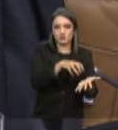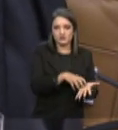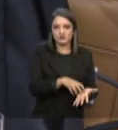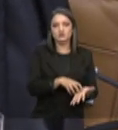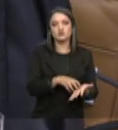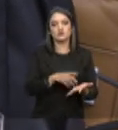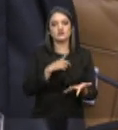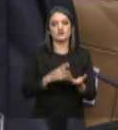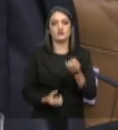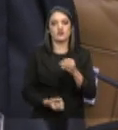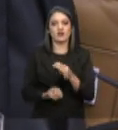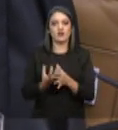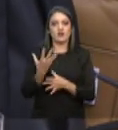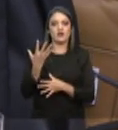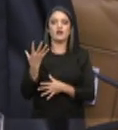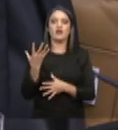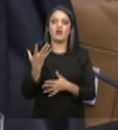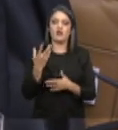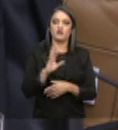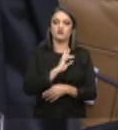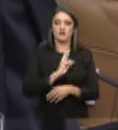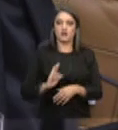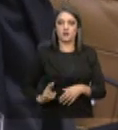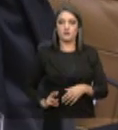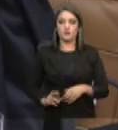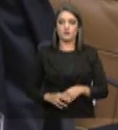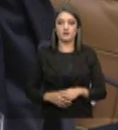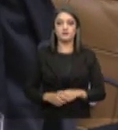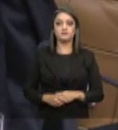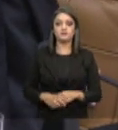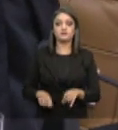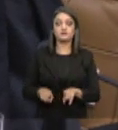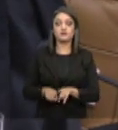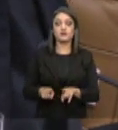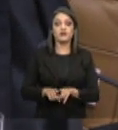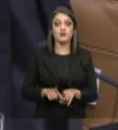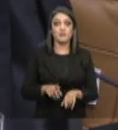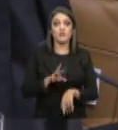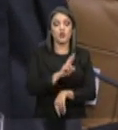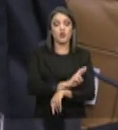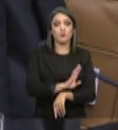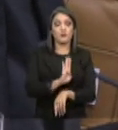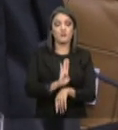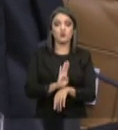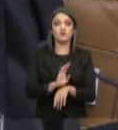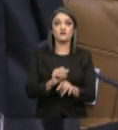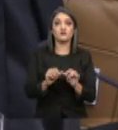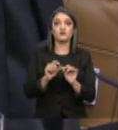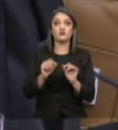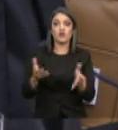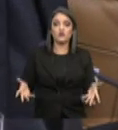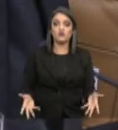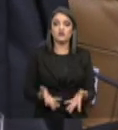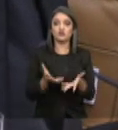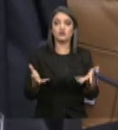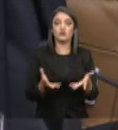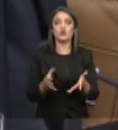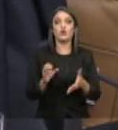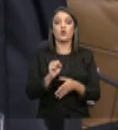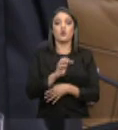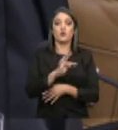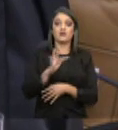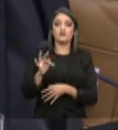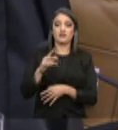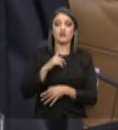nascidas com os ventos republicanos estimulou o Rui este tribunal ao exercício dos poderes que